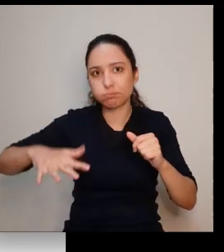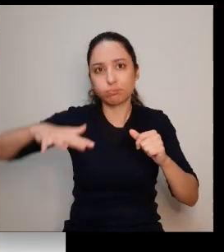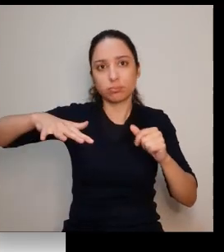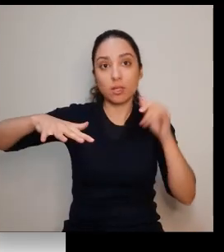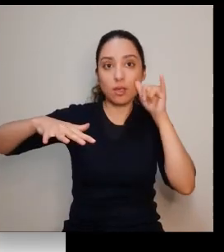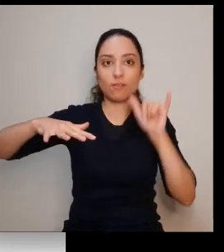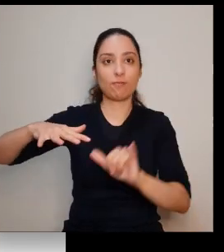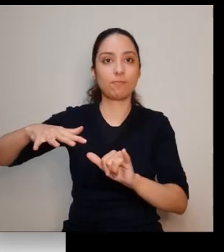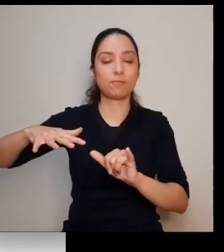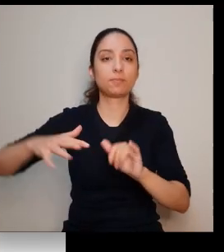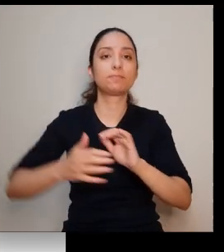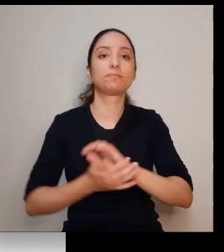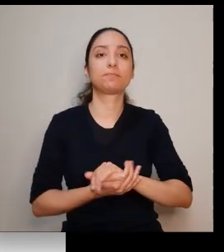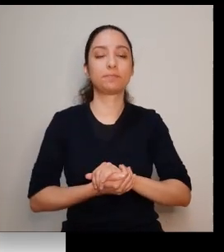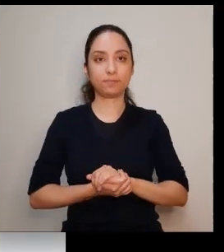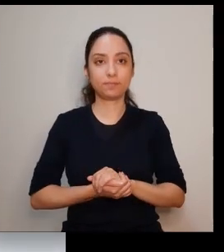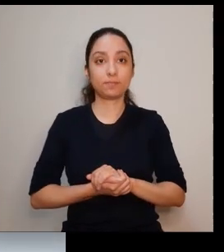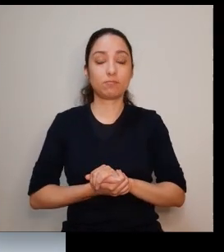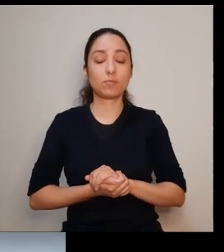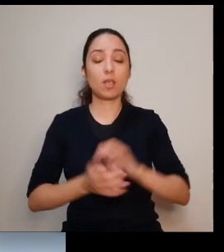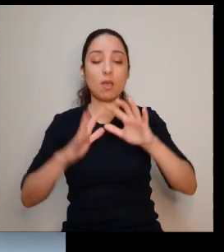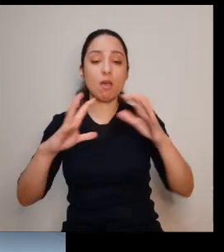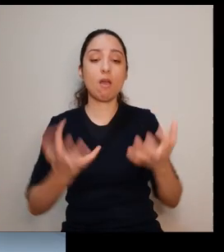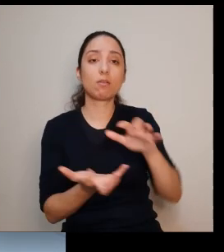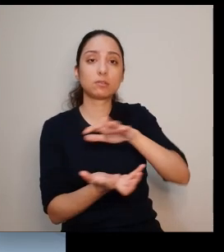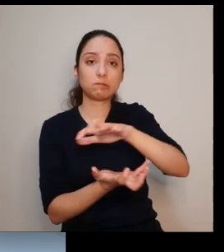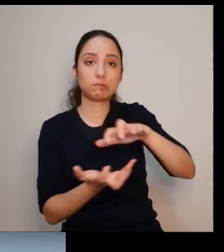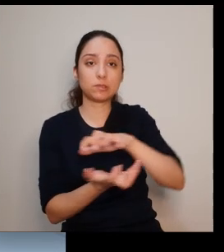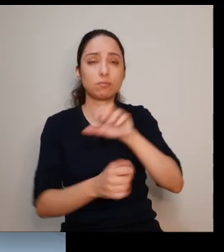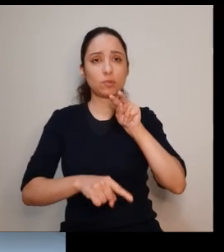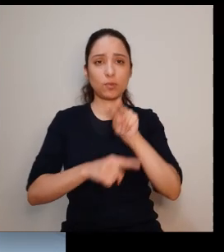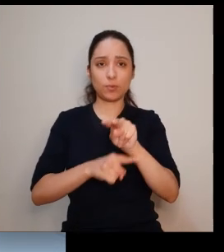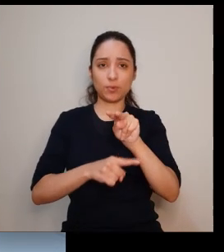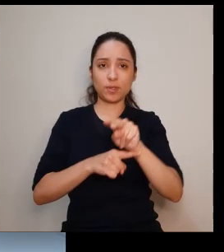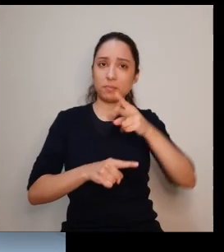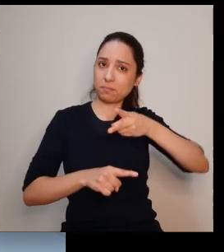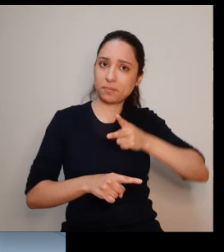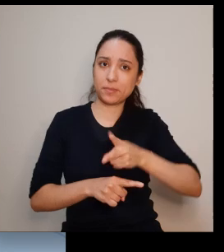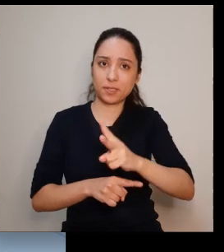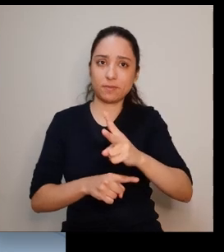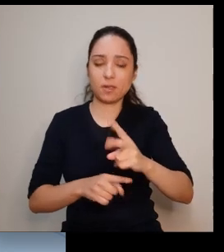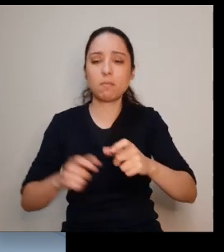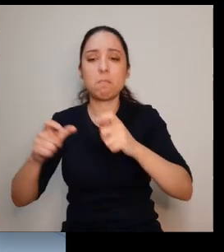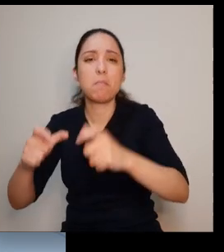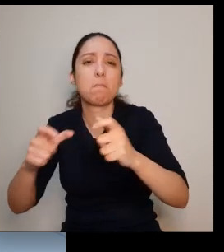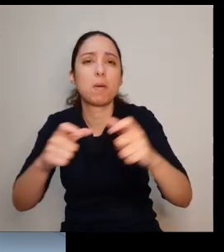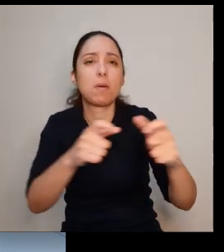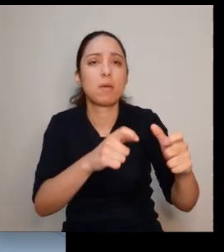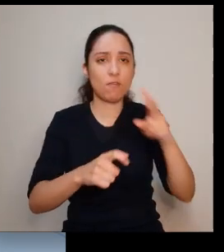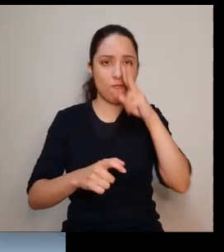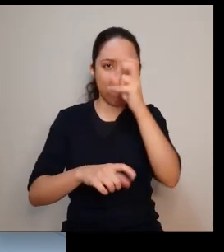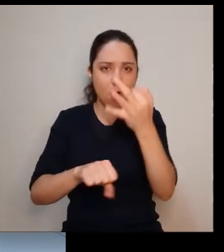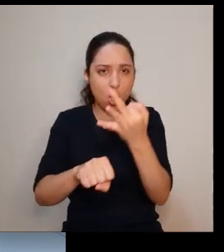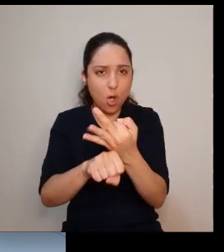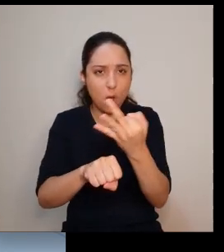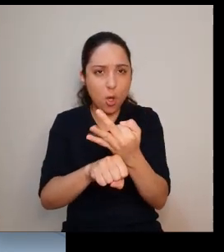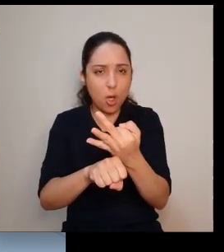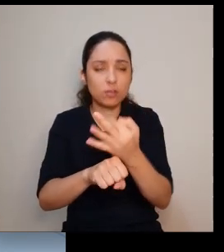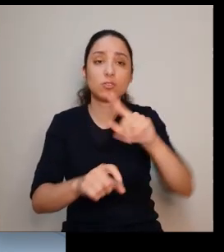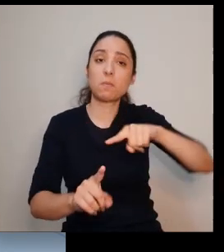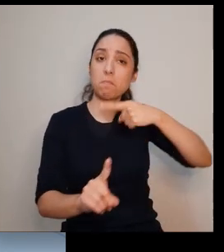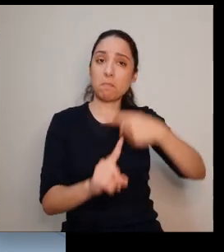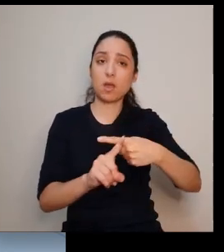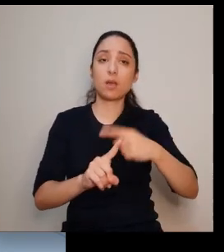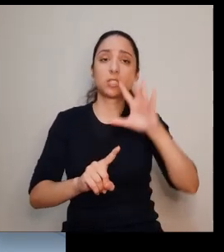vale do município de Curitiba, no Paraná. Ainda há um potencial a ser explorado em relação à adoção de abordagens baseadas